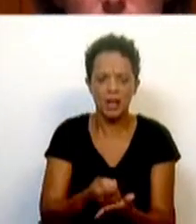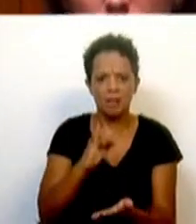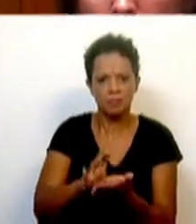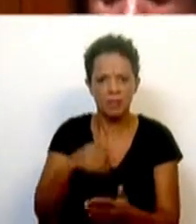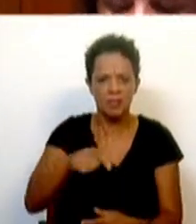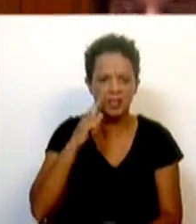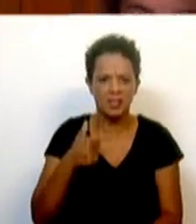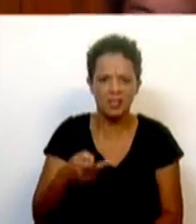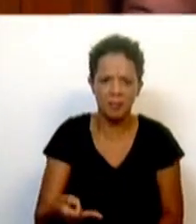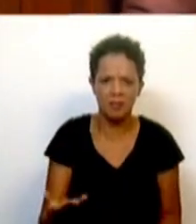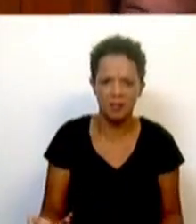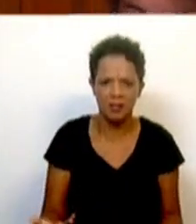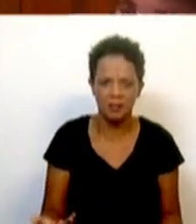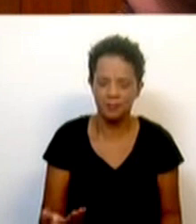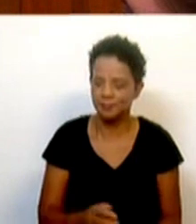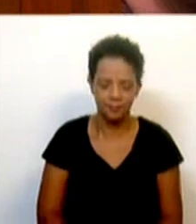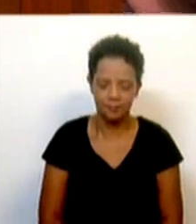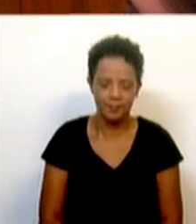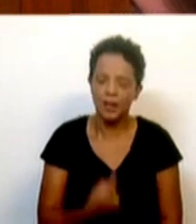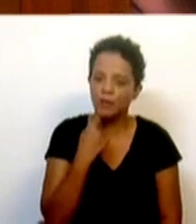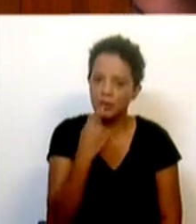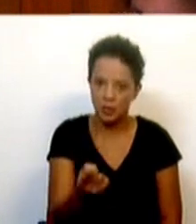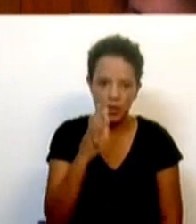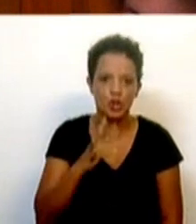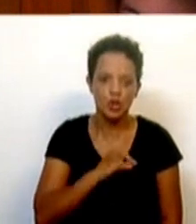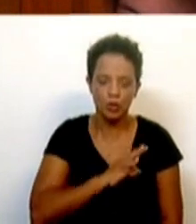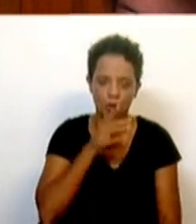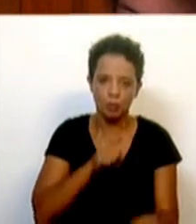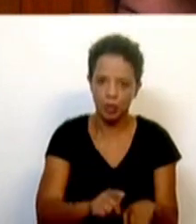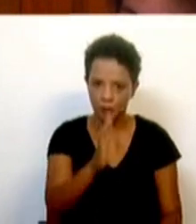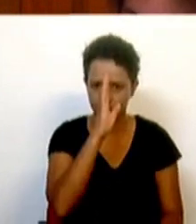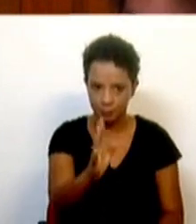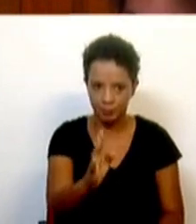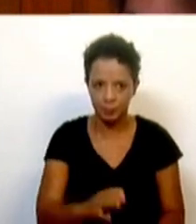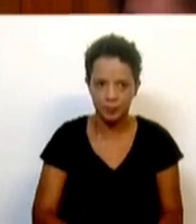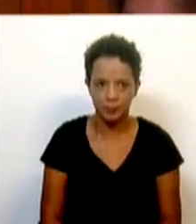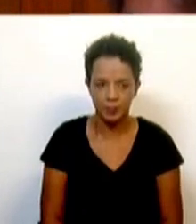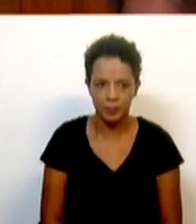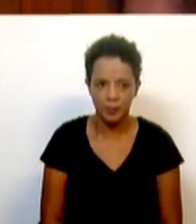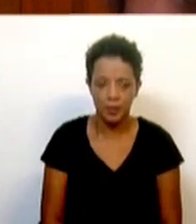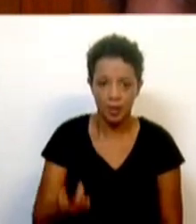à Presidente da TAP. Pois eu devo lhe dizer o seguinte, Sr. Deputado,